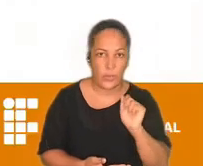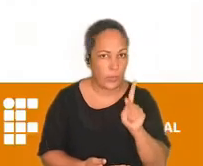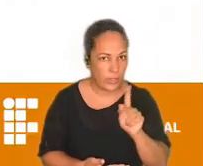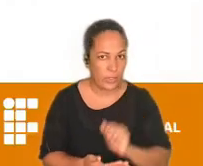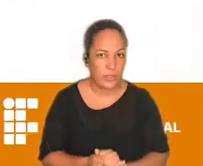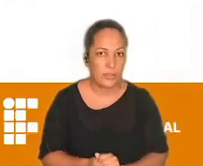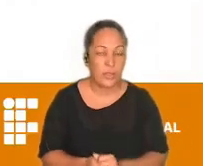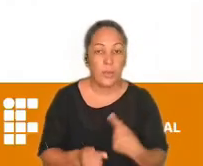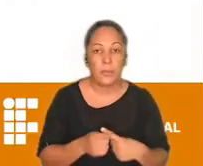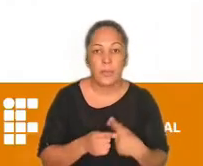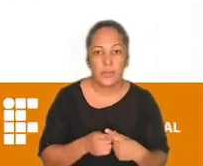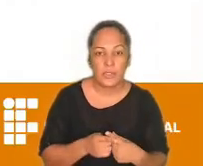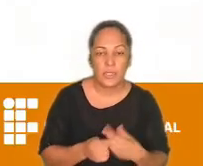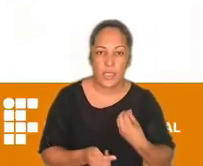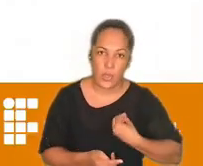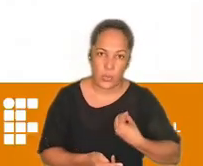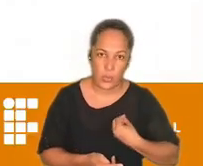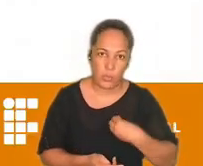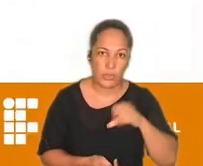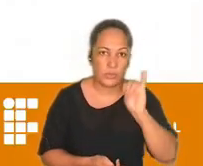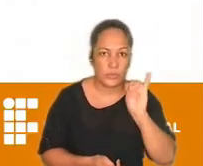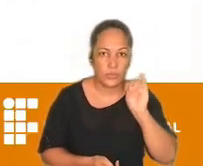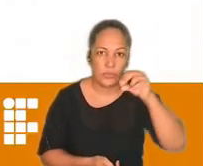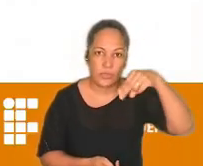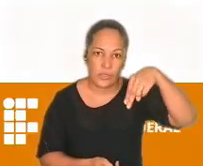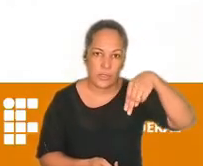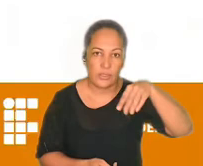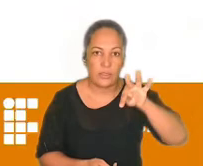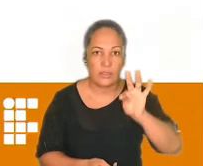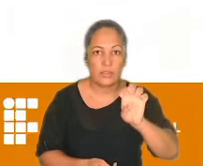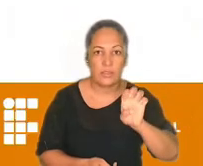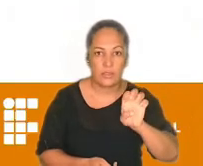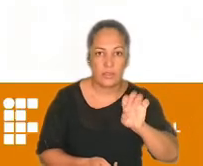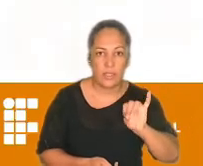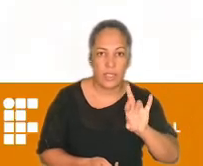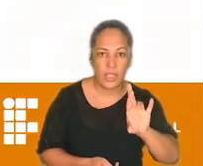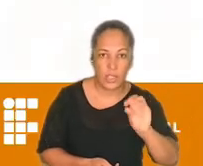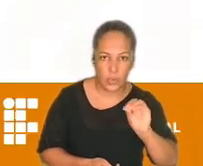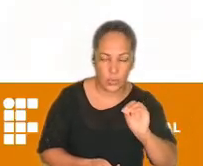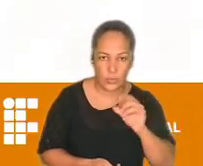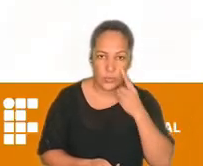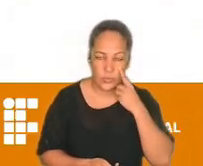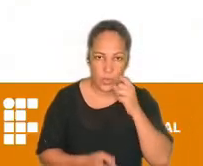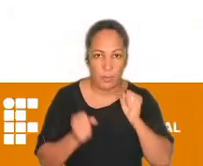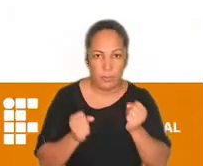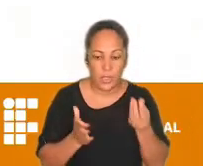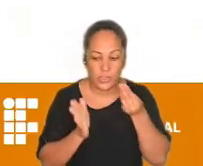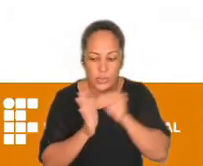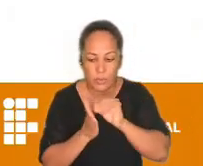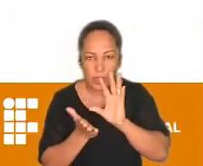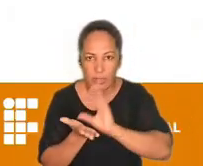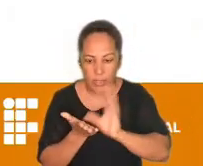Integer é um número inteiro, ok? Então, já vamos lá. Pode anotar isso aqui no caderno e já pregar aí na